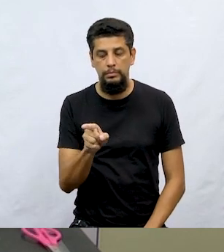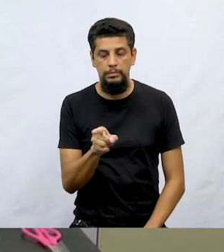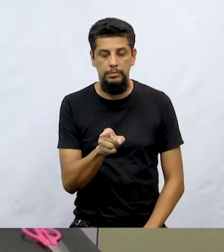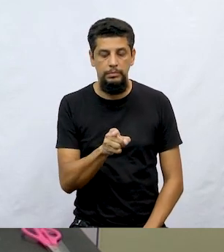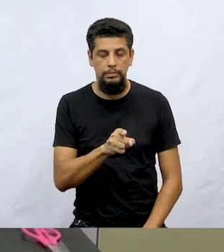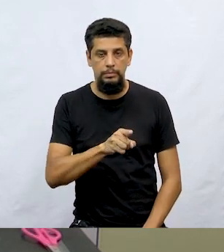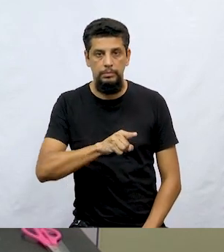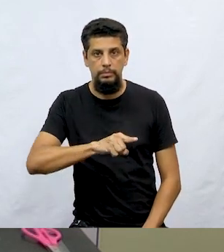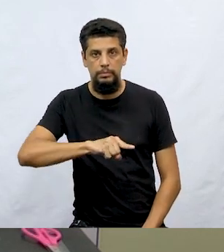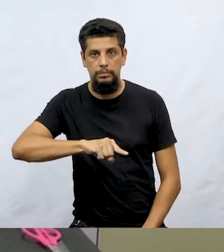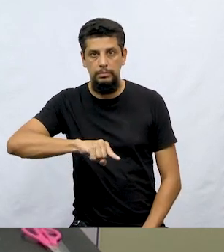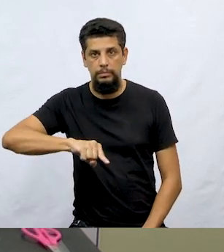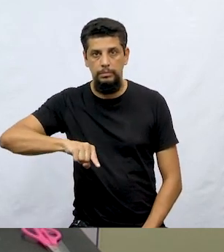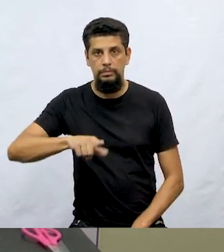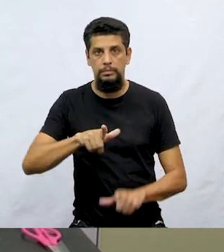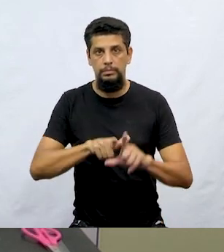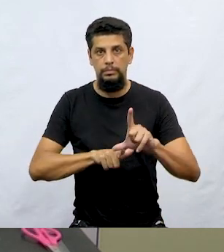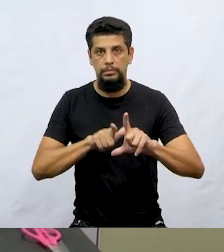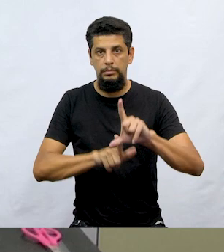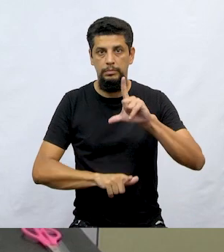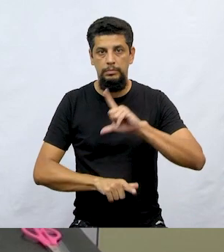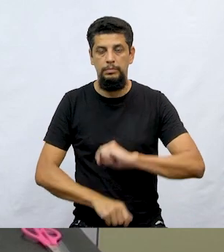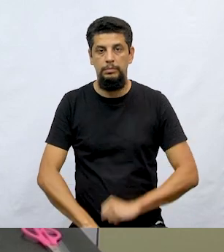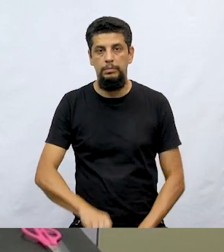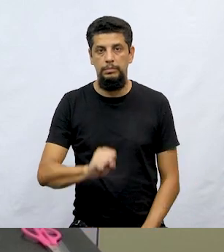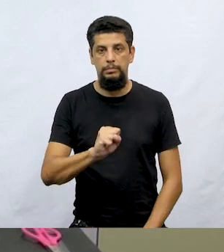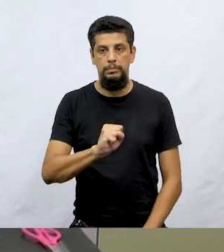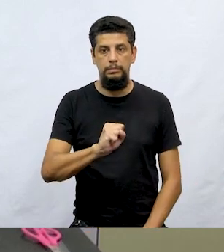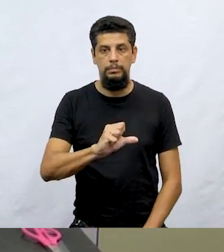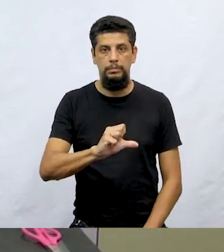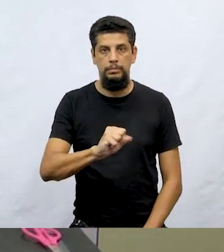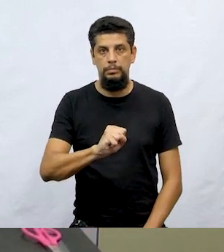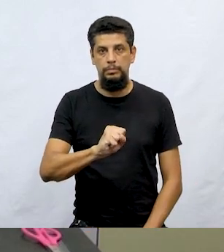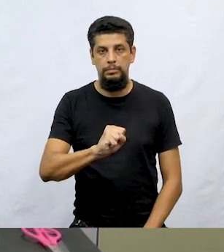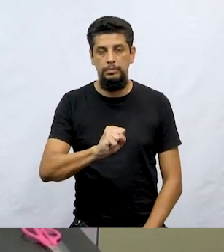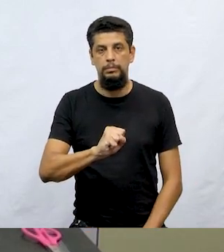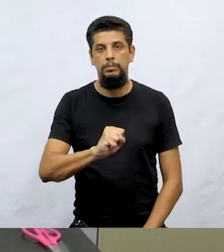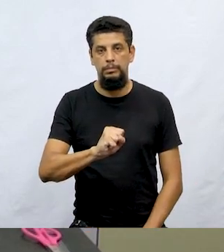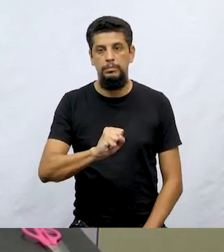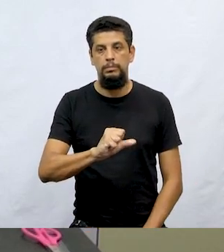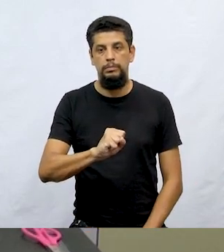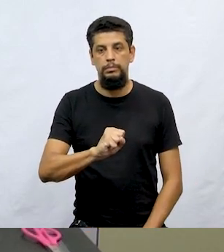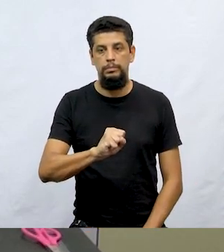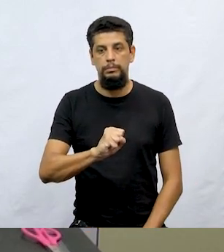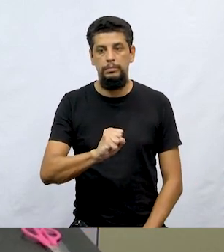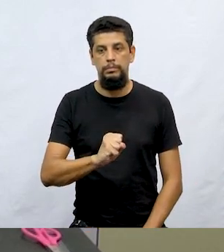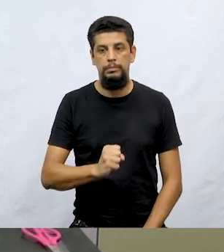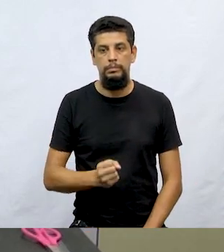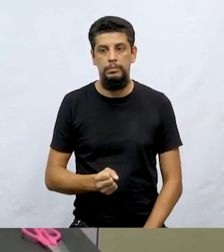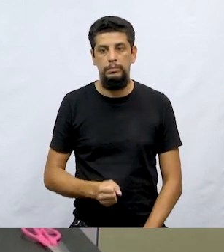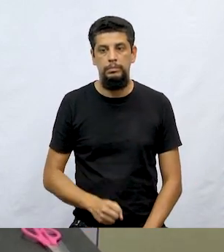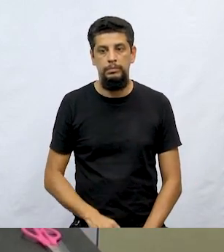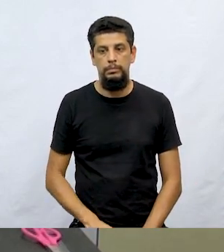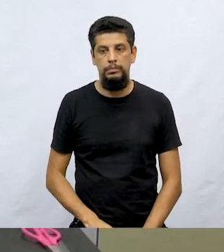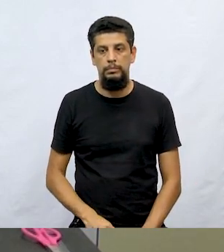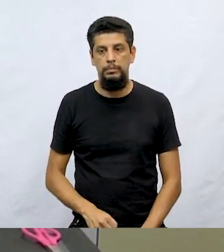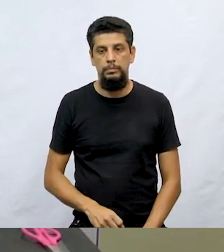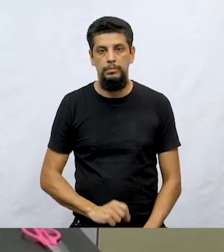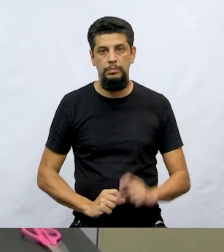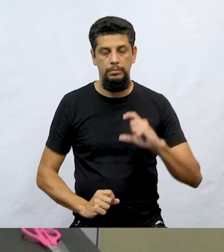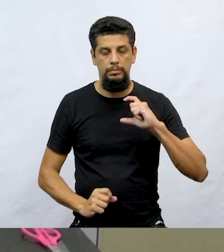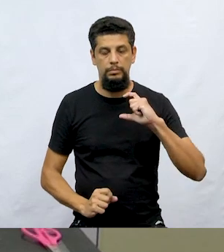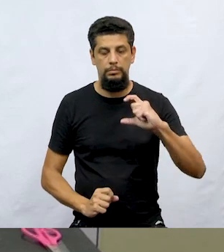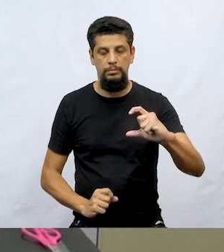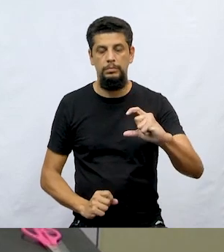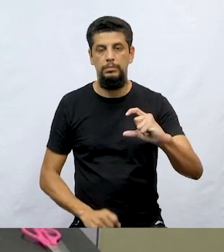curva. E saiu o S. Opa. Muitas curvas, né, professora? Faltou quase um pedacinho aqui do